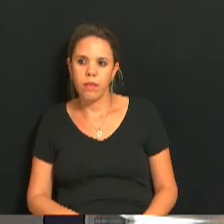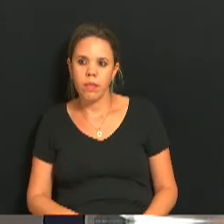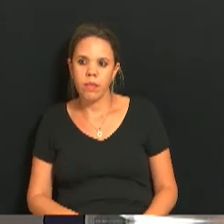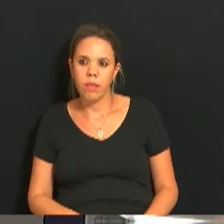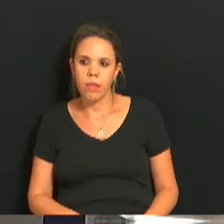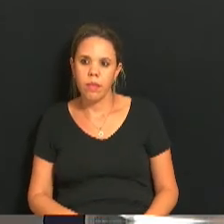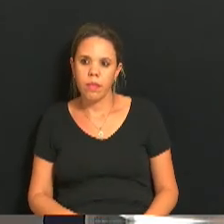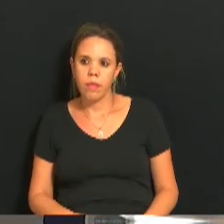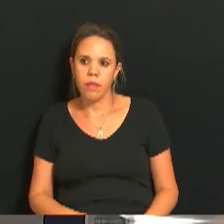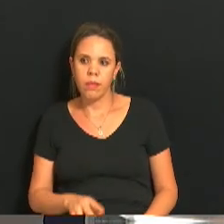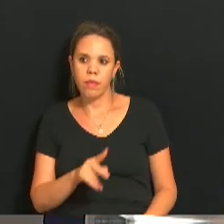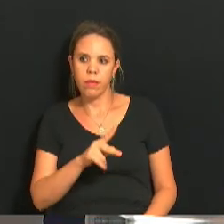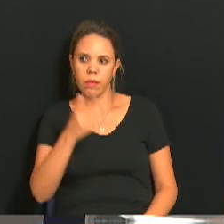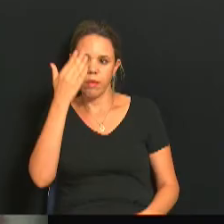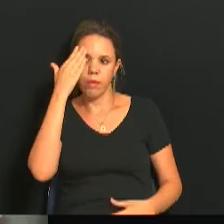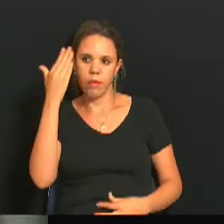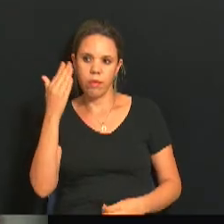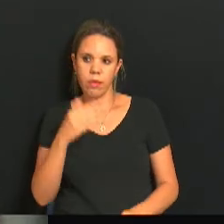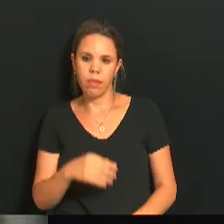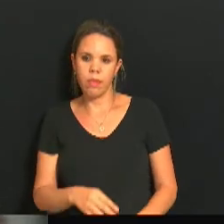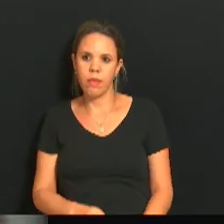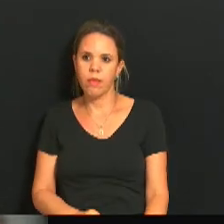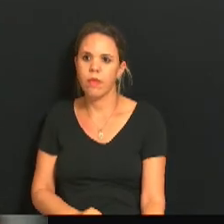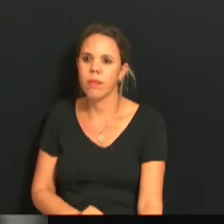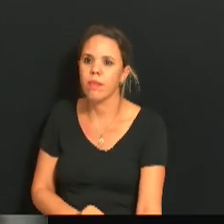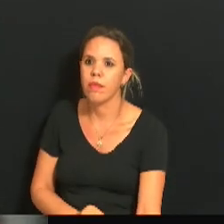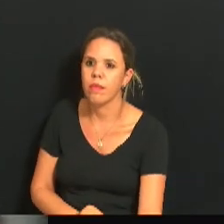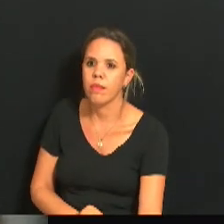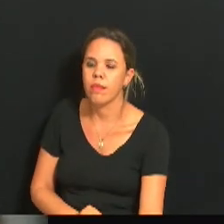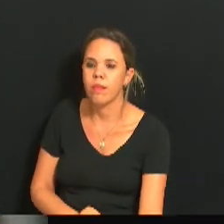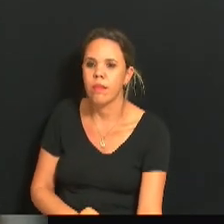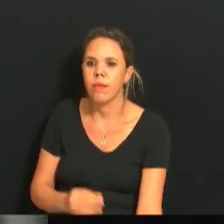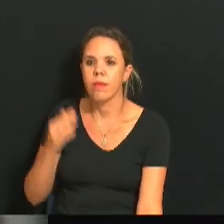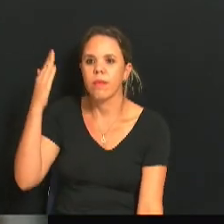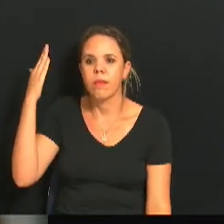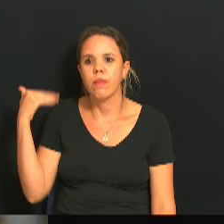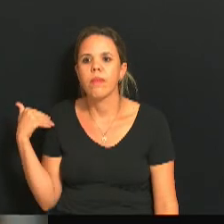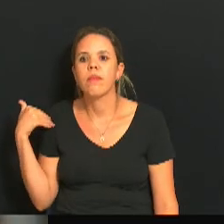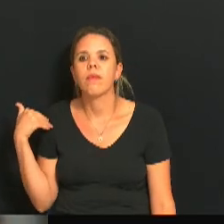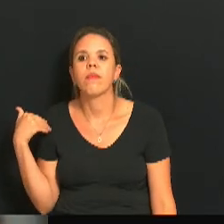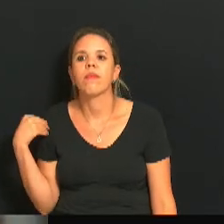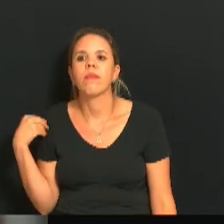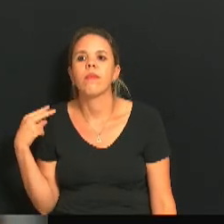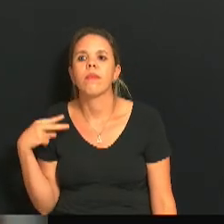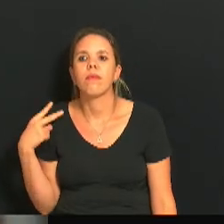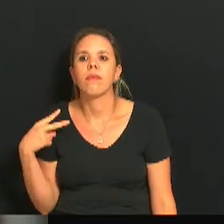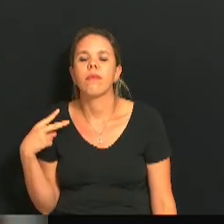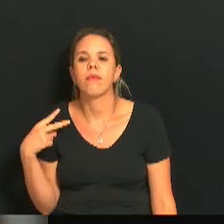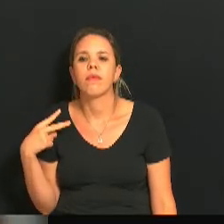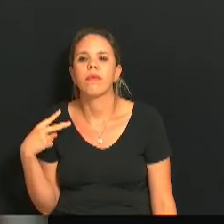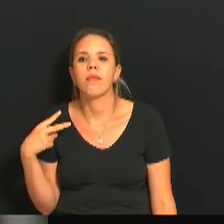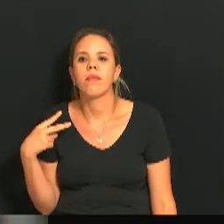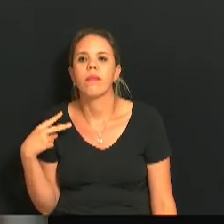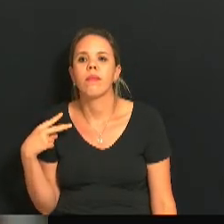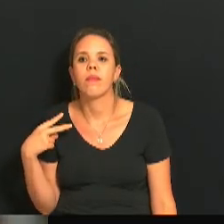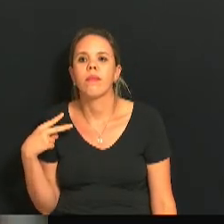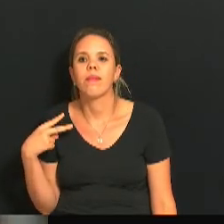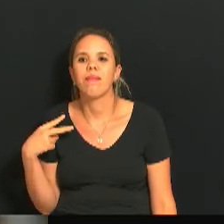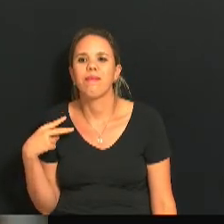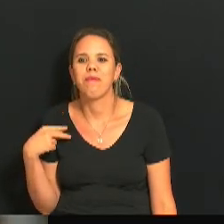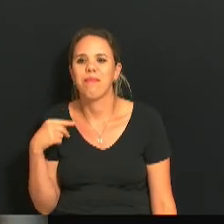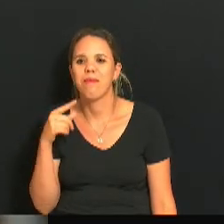Oi gente obrigado viu é a Débora né vereadora febre os galos